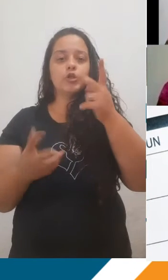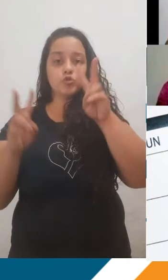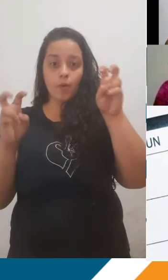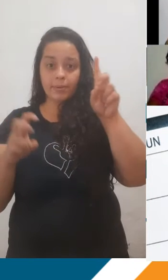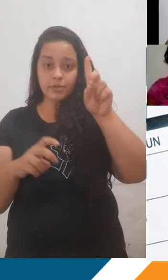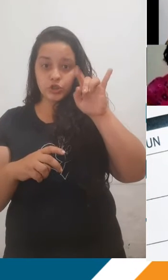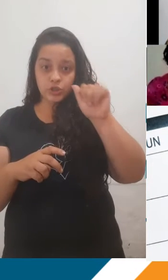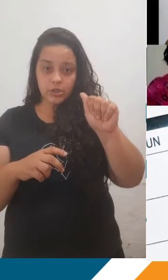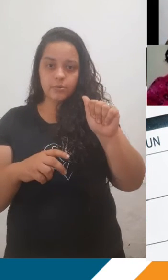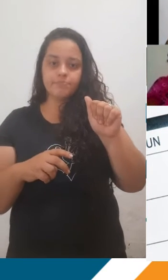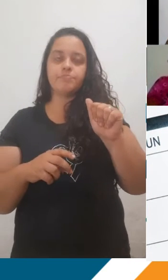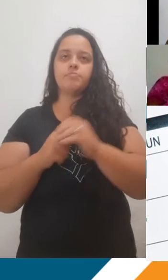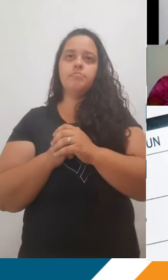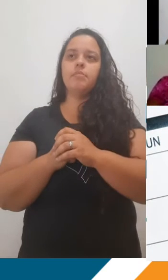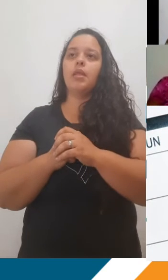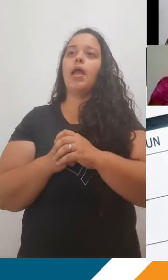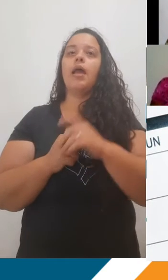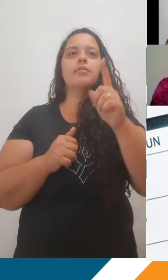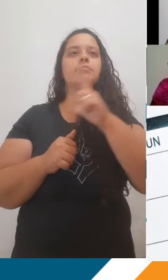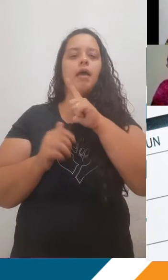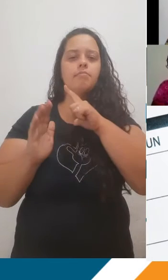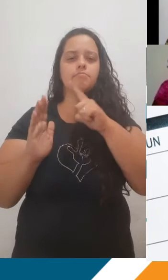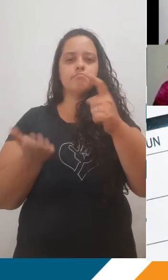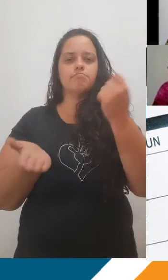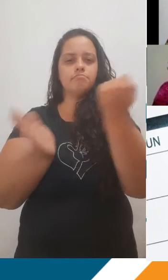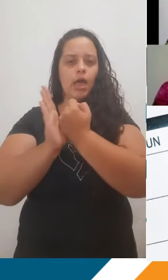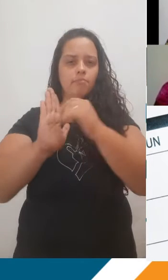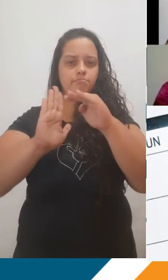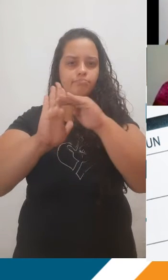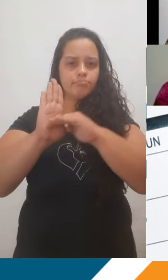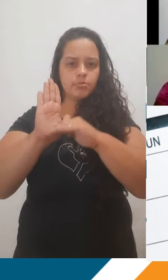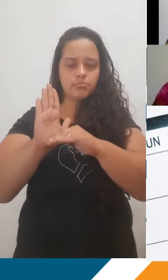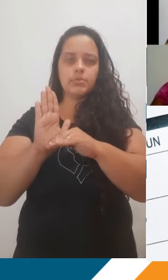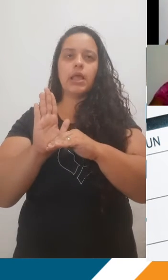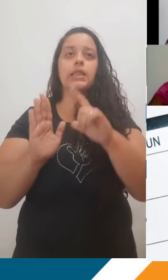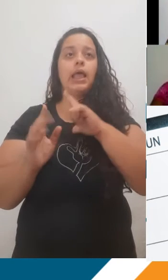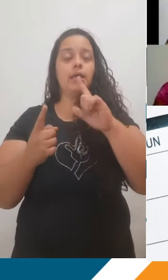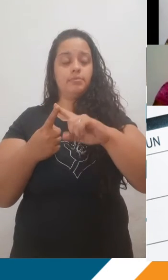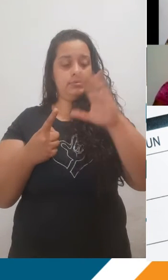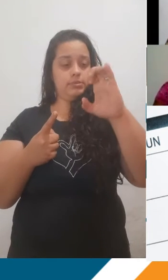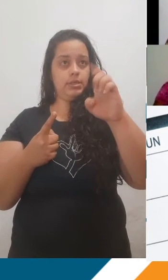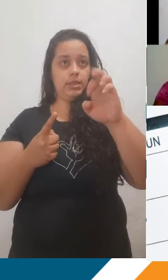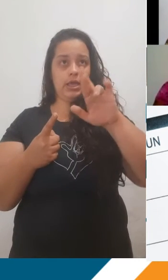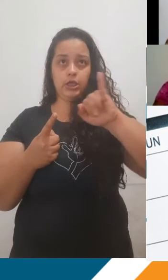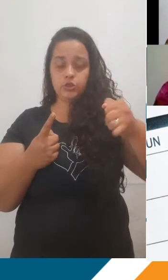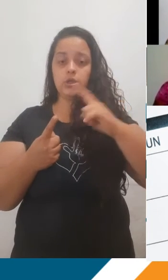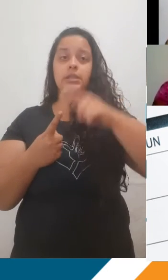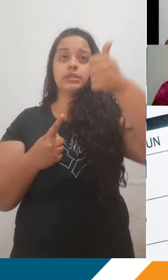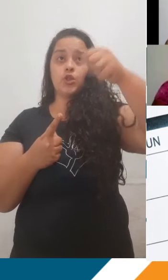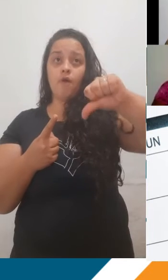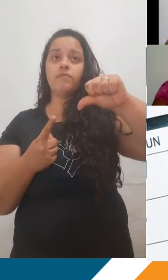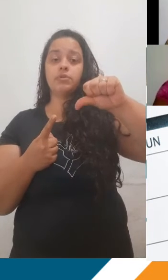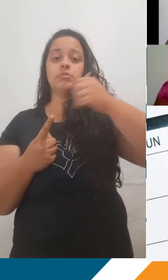temos algumas datas de vestibulares aí para ficarmos atentos. CEDERJ, 19 de dezembro